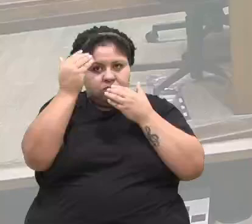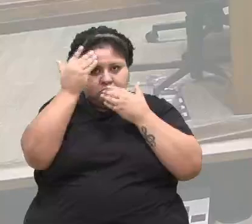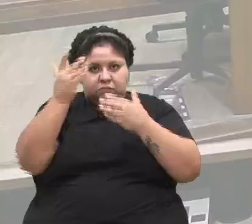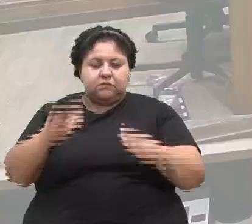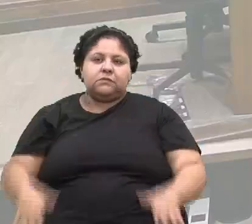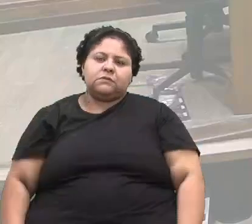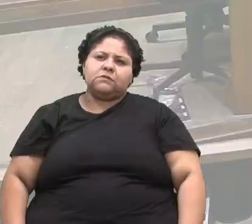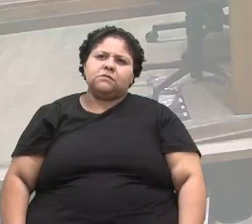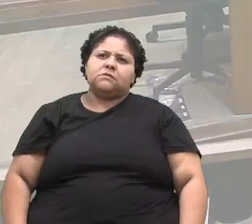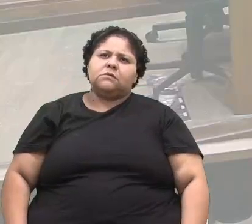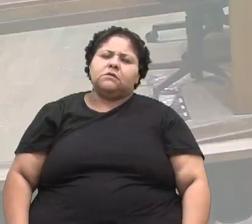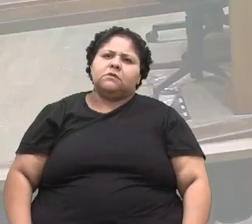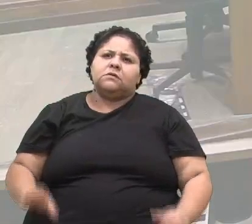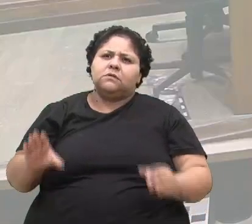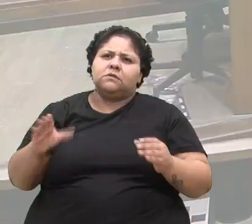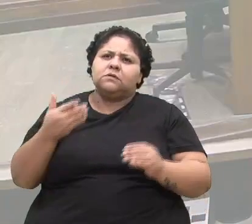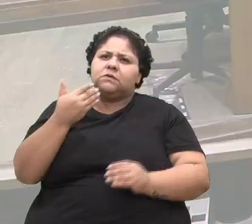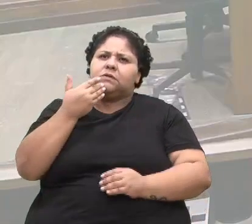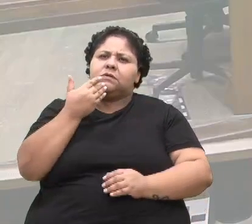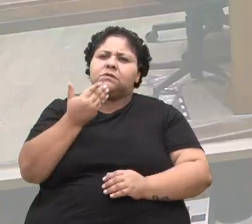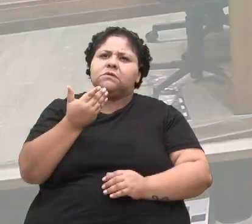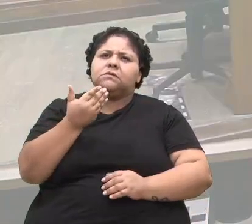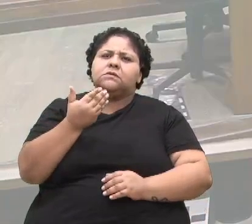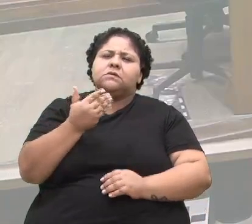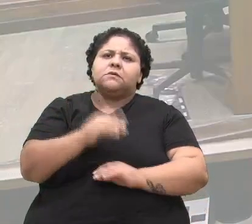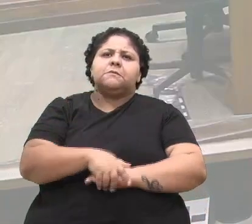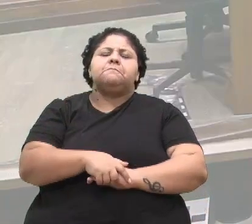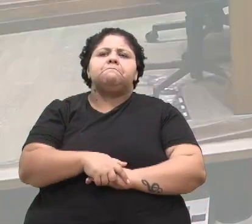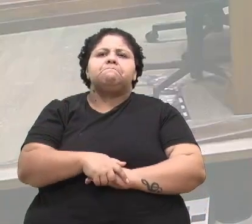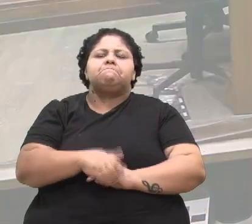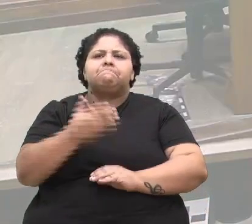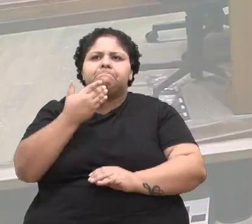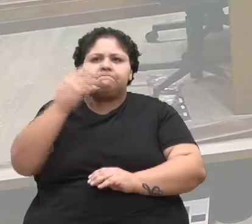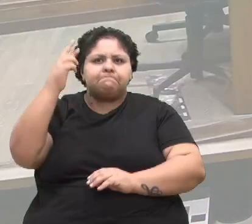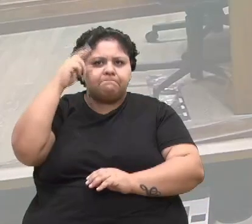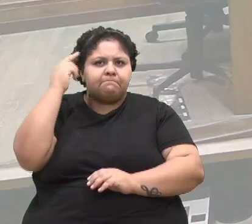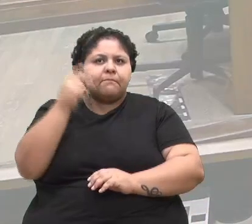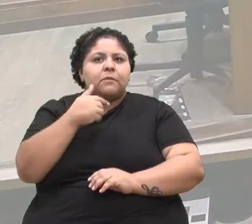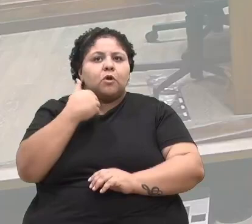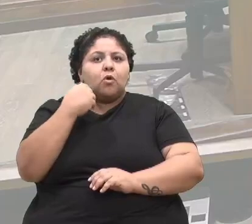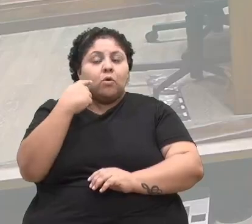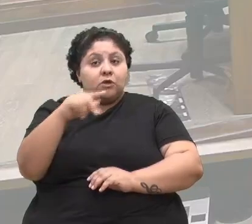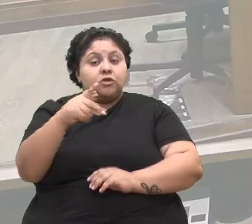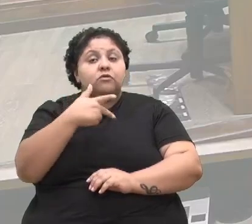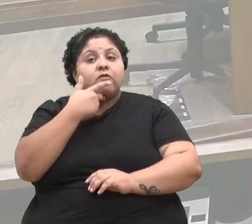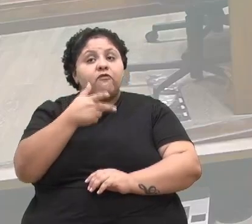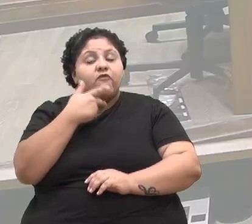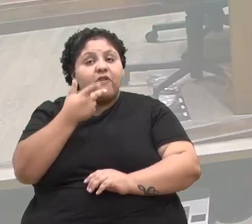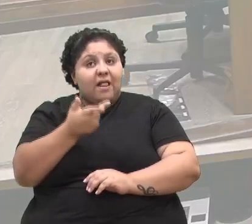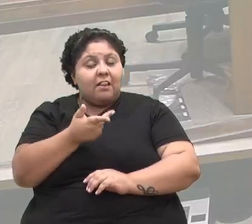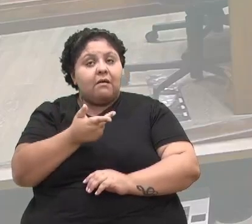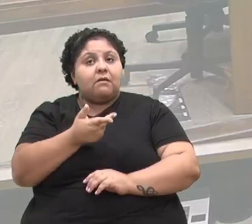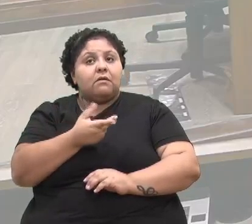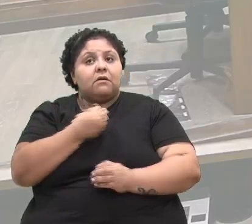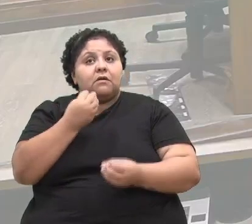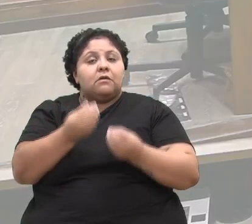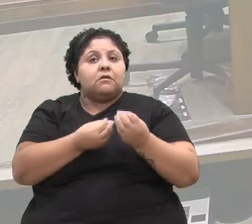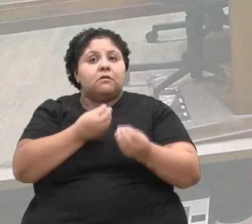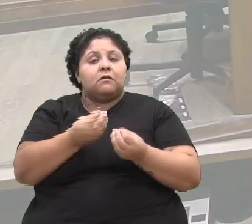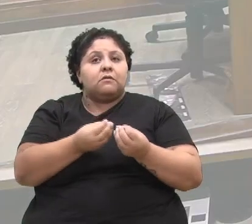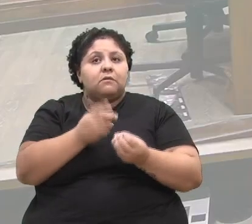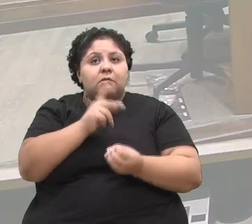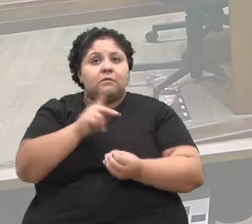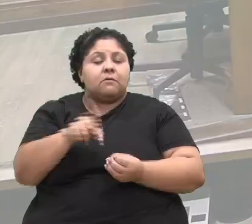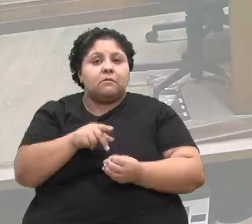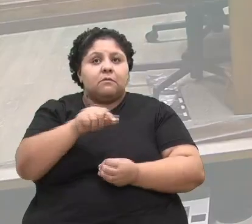Obrigado. O senhor pediu a palavra. Vereador Rafael. Vereador Zanquim, com a sua fala eu reforço, né, aquilo que eu falei. De repente, se o senhor fosse candidato a